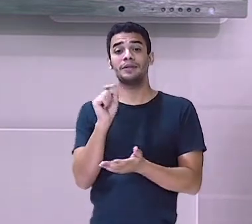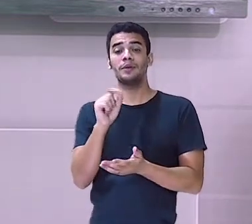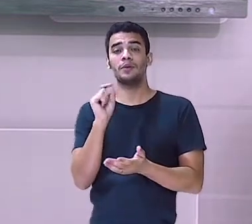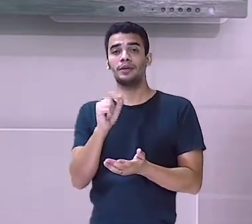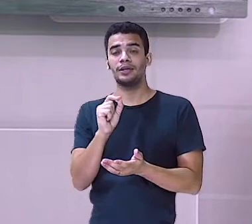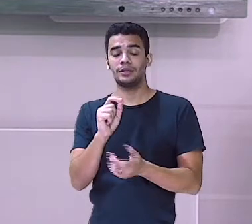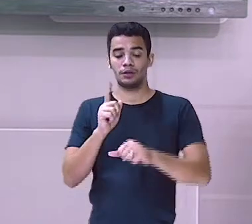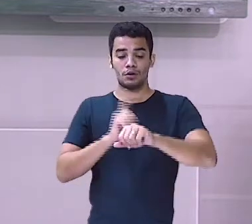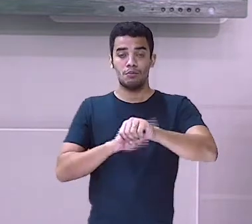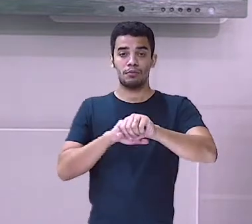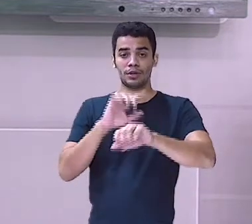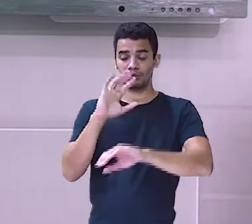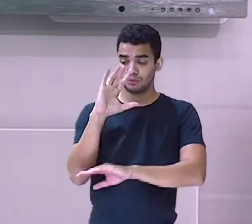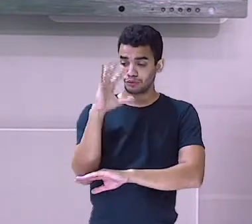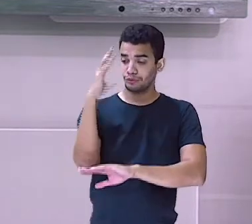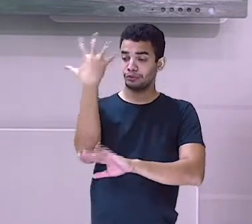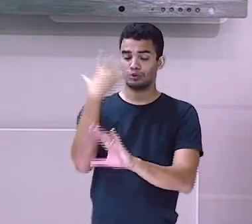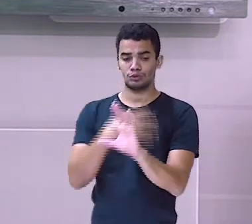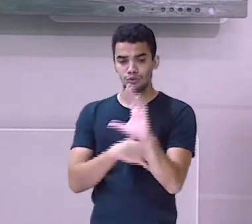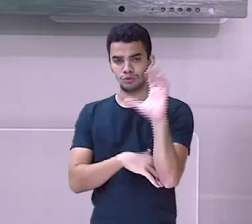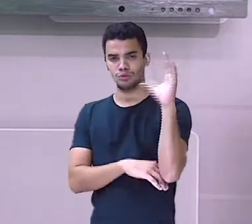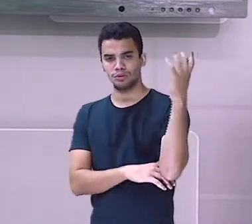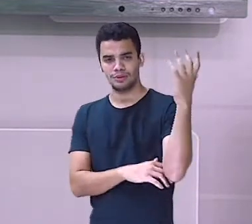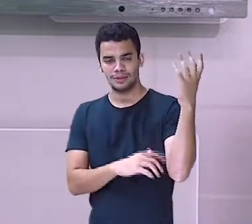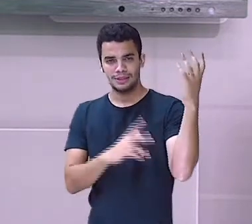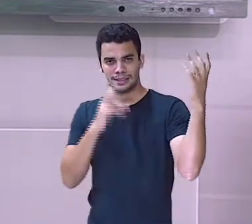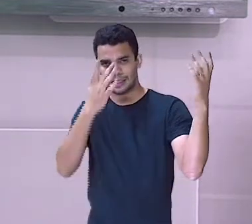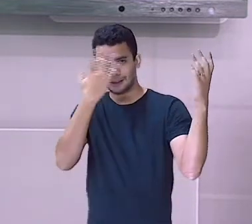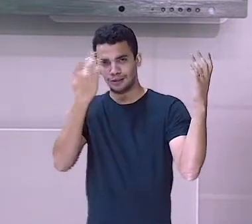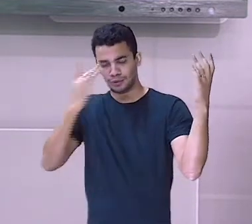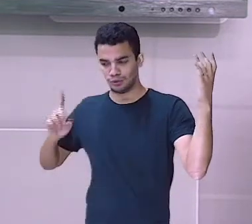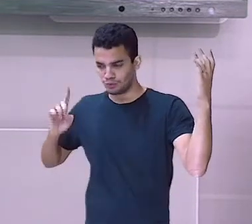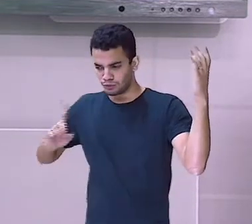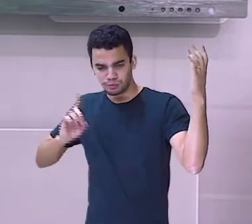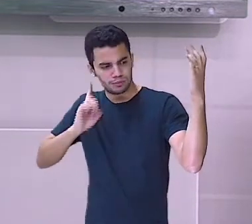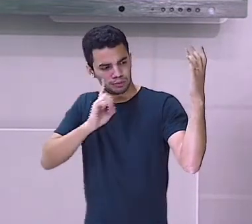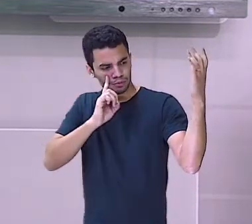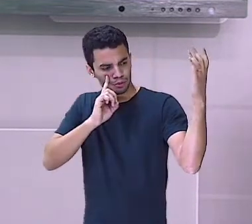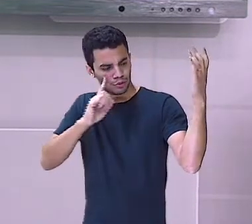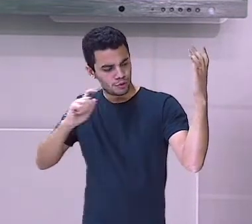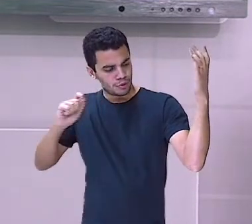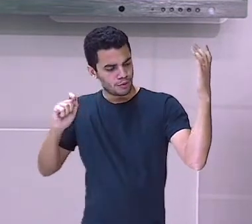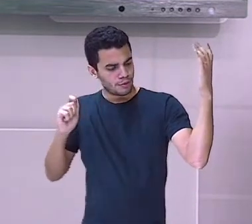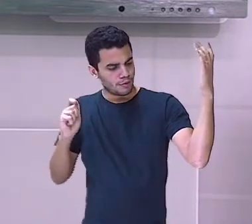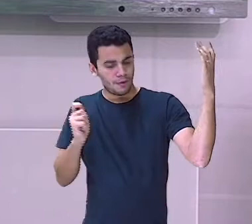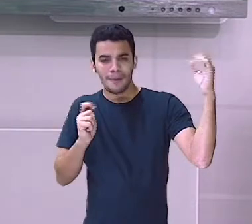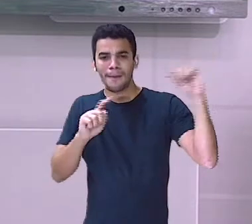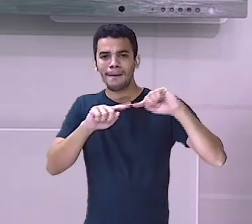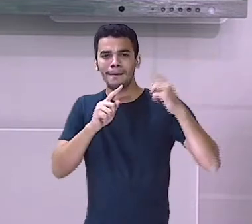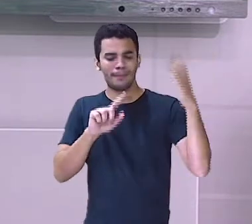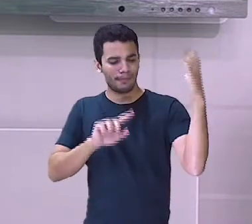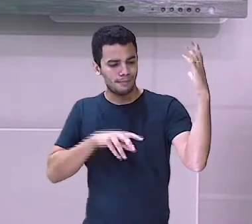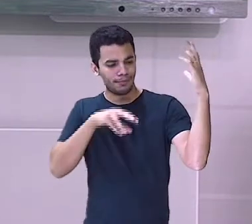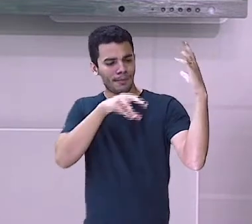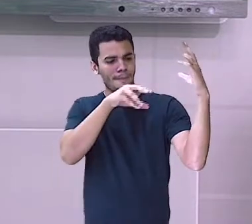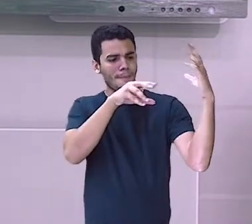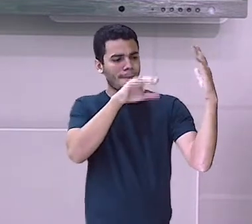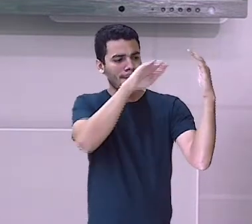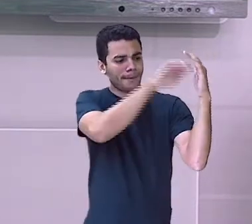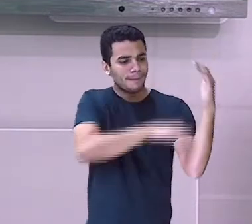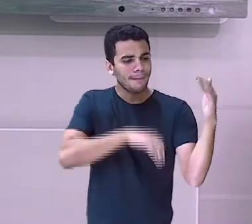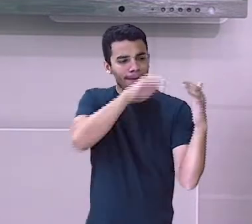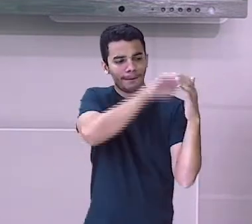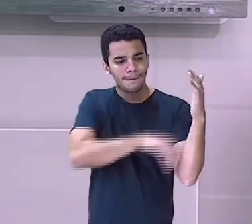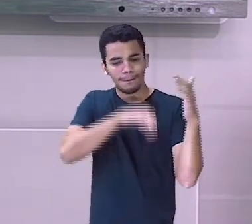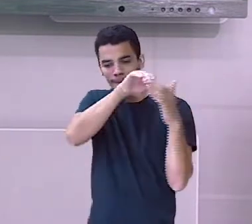própria natureza. E pensa aí comigo, o que é que hoje você retira da natureza? O que a natureza te